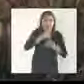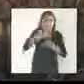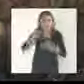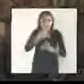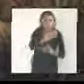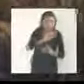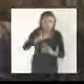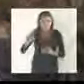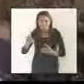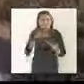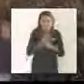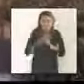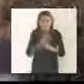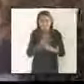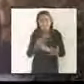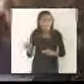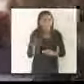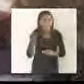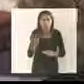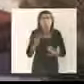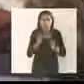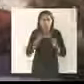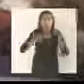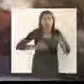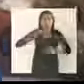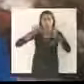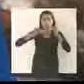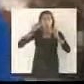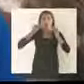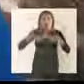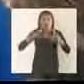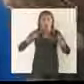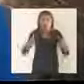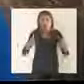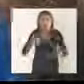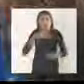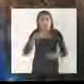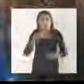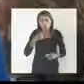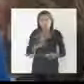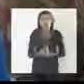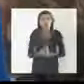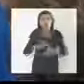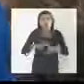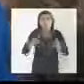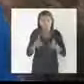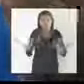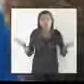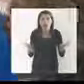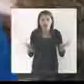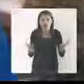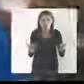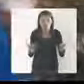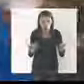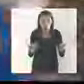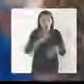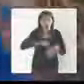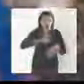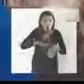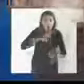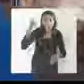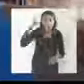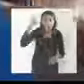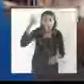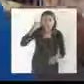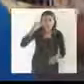cidade e sofrendo por ver que, apesar de tantos esforços, ainda não conseguimos ser tudo o que podemos. Chegou a hora de pensar grande. São Luís